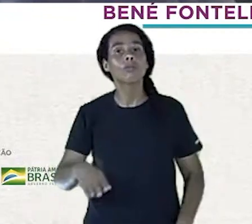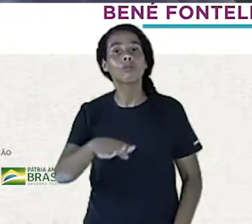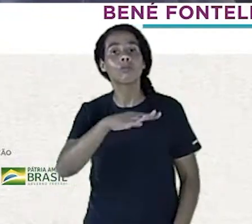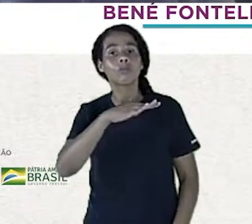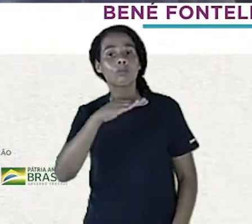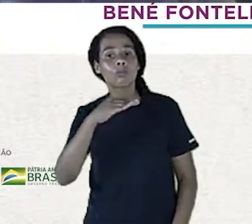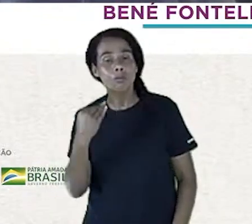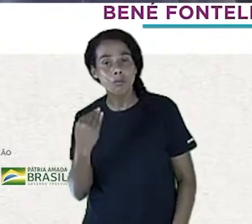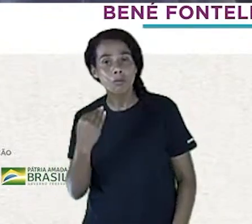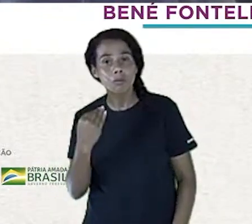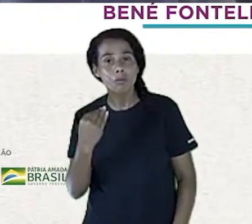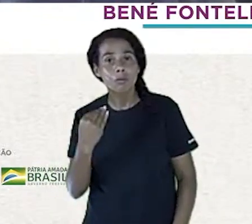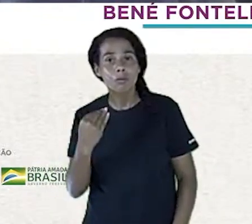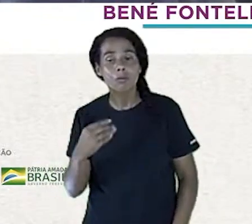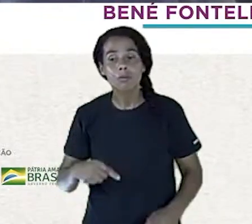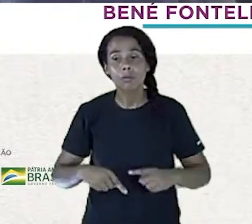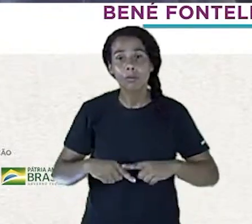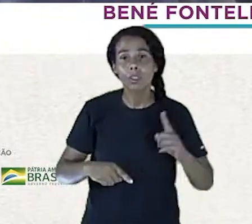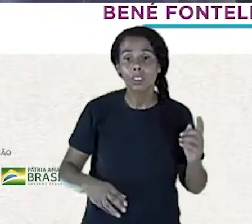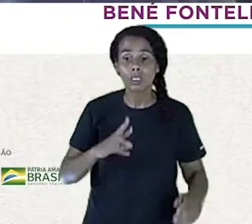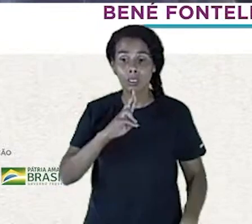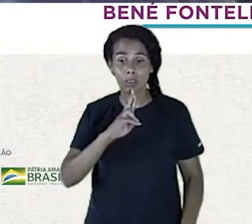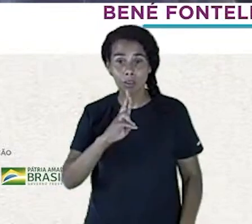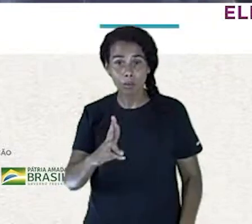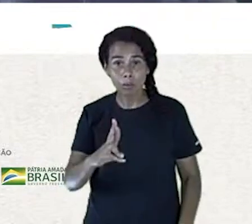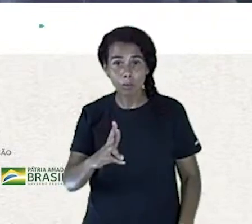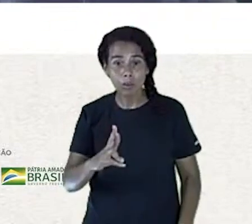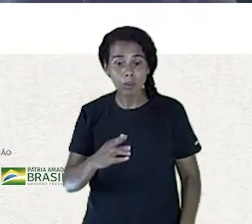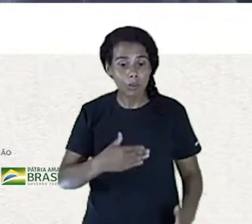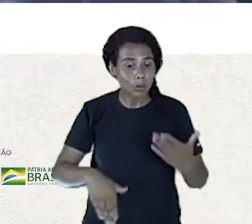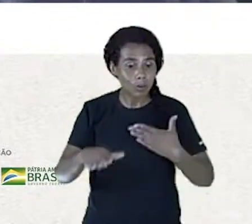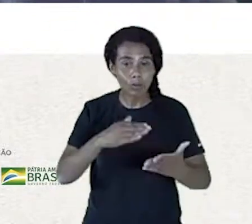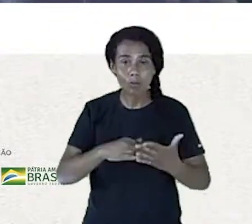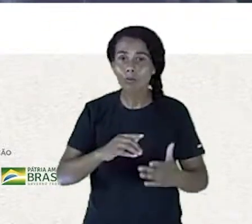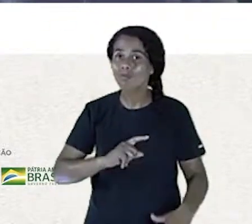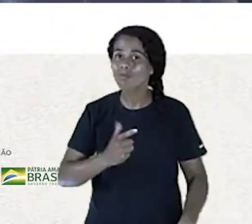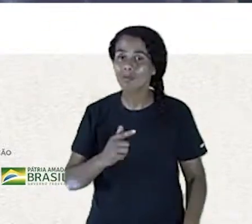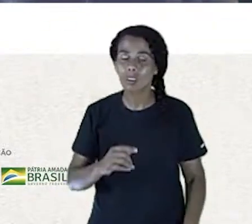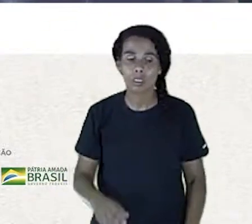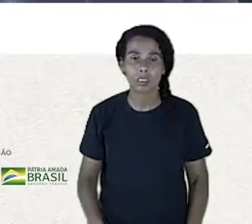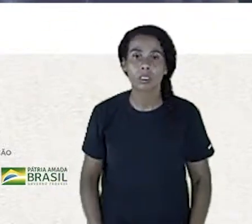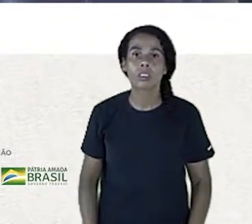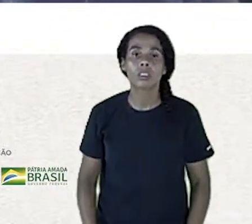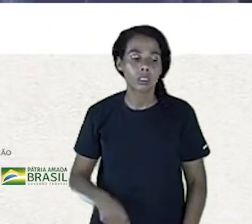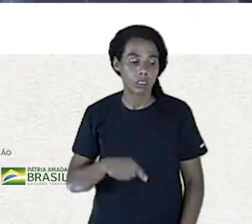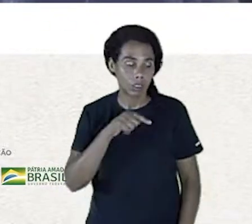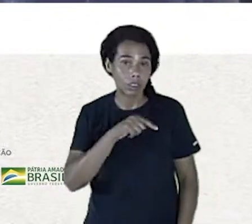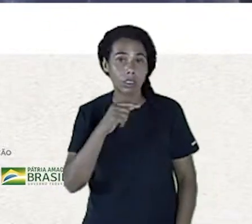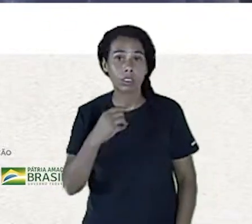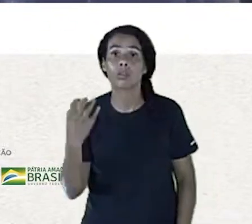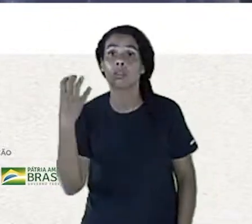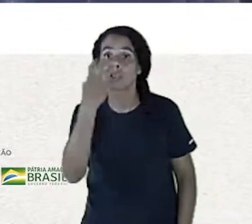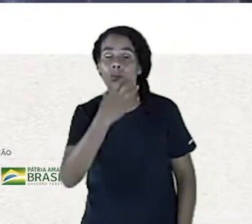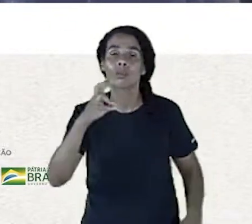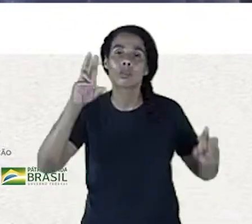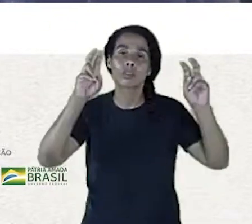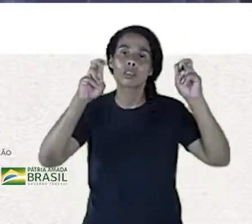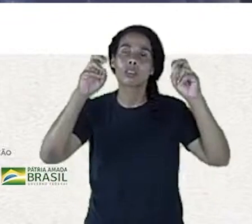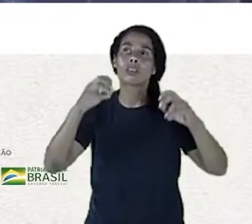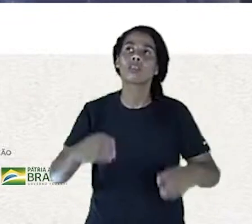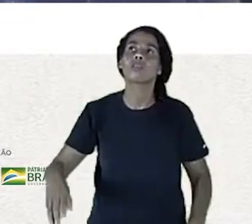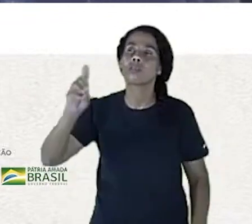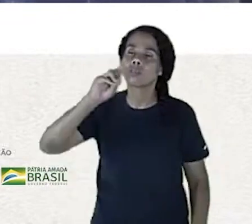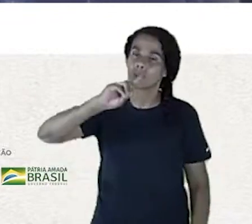encontrar, que está lá na letra do Se Eu Quiser Falar com Deus. Quer dizer, essa finalidade, qual é a